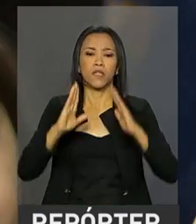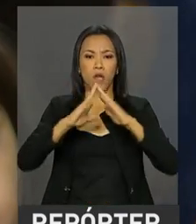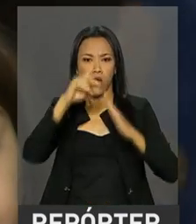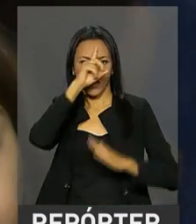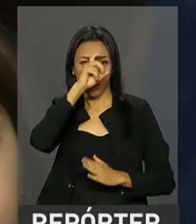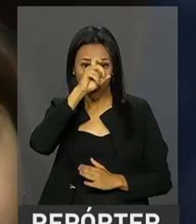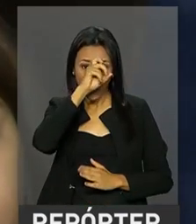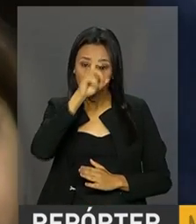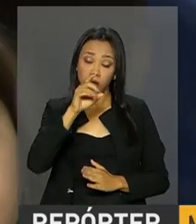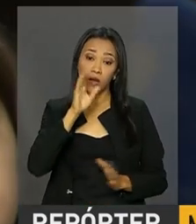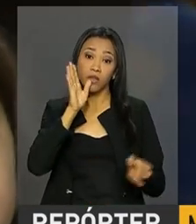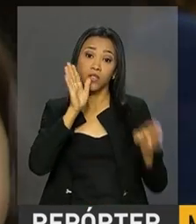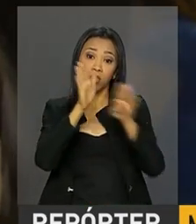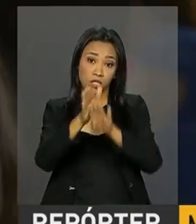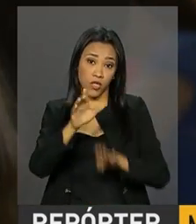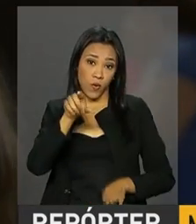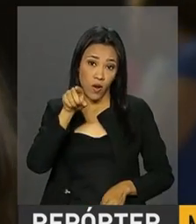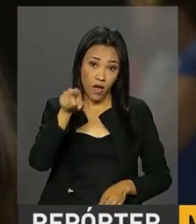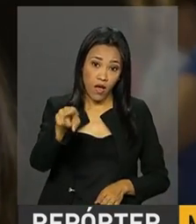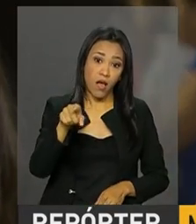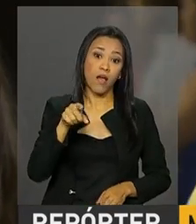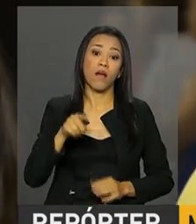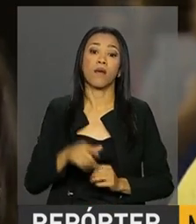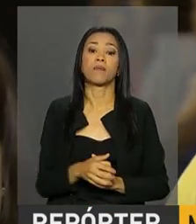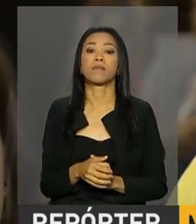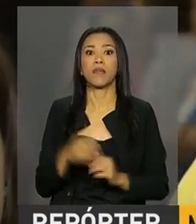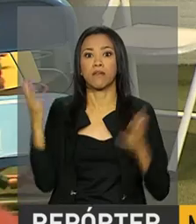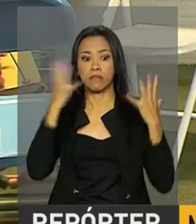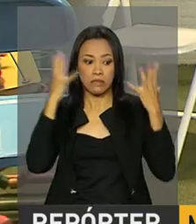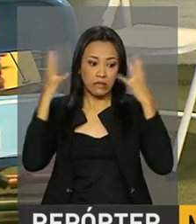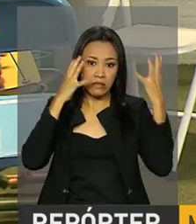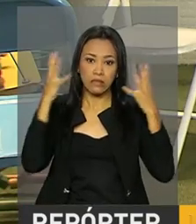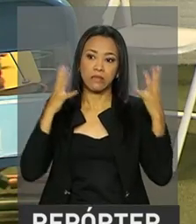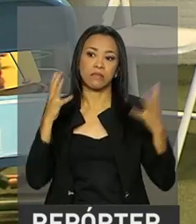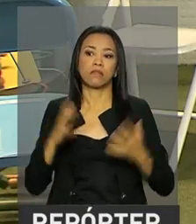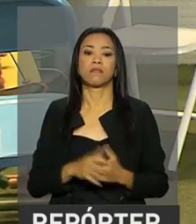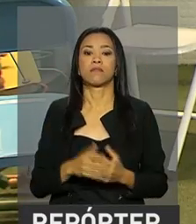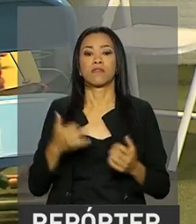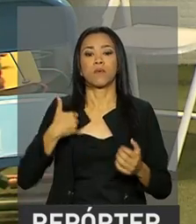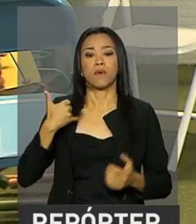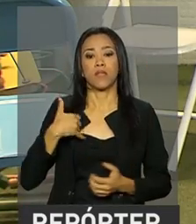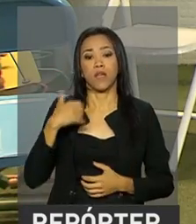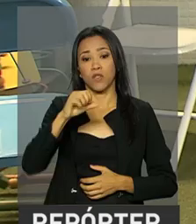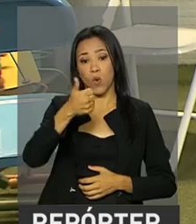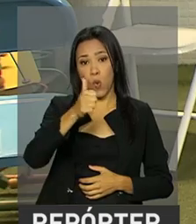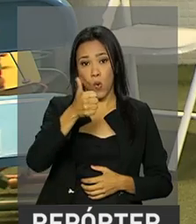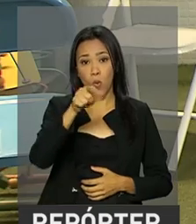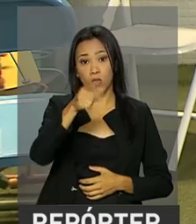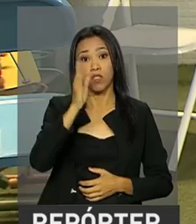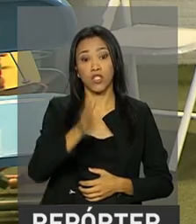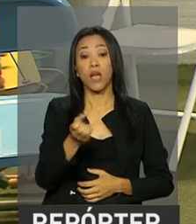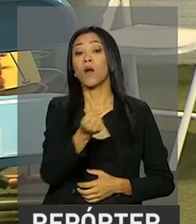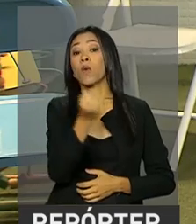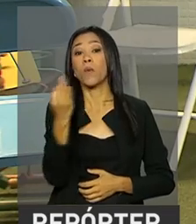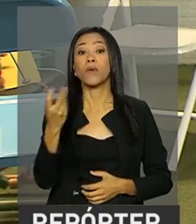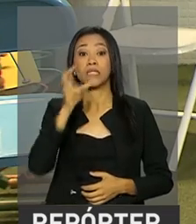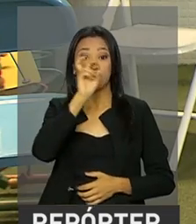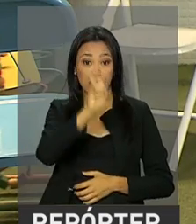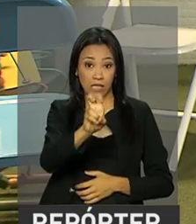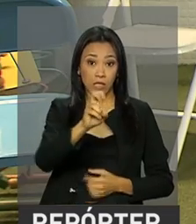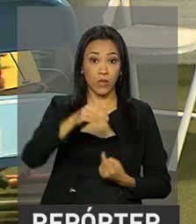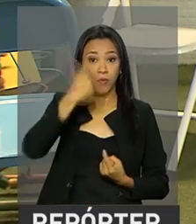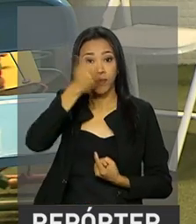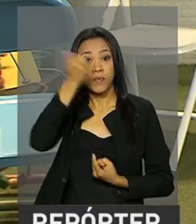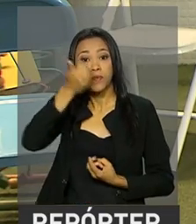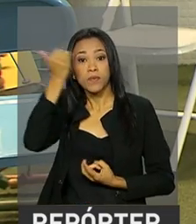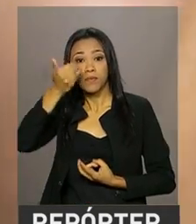lá no hospital, a mãe dela estava desesperada. Com apenas 11 anos, Lohane já passou por 5 cirurgias para